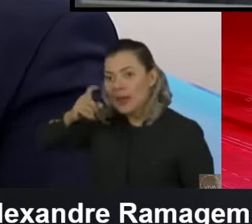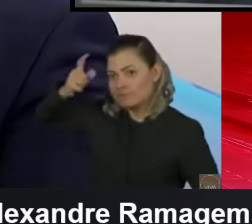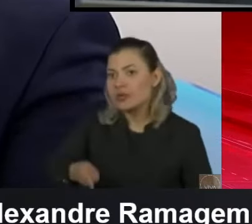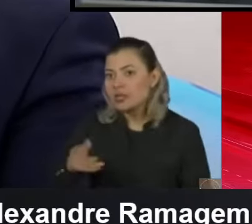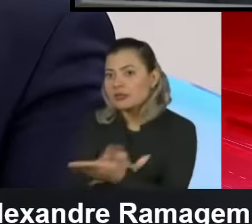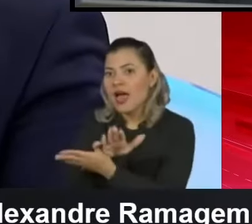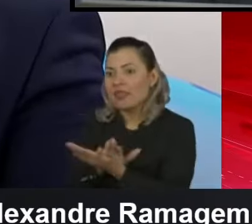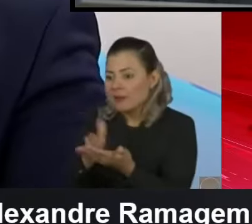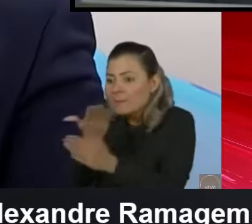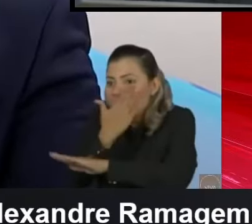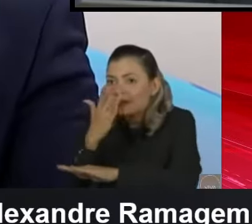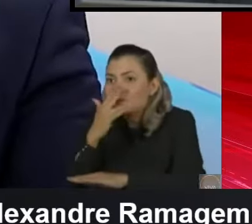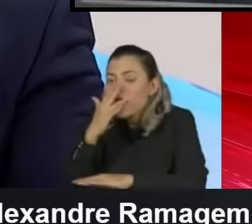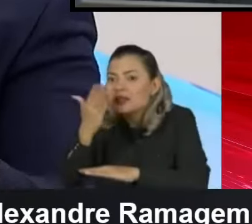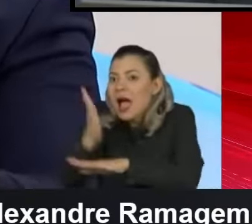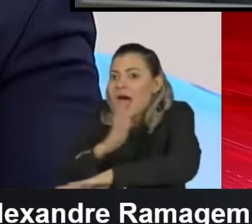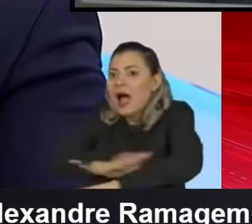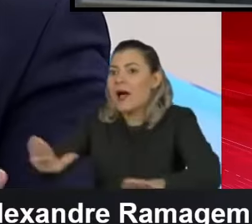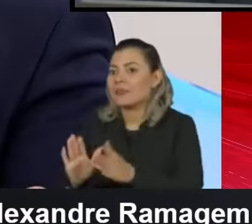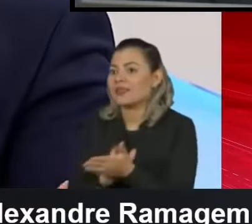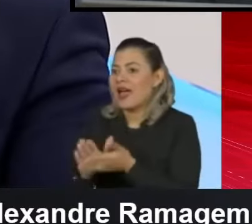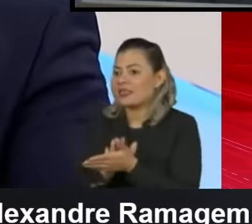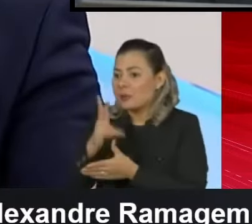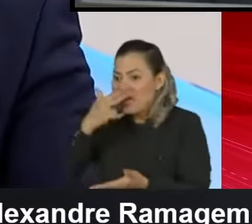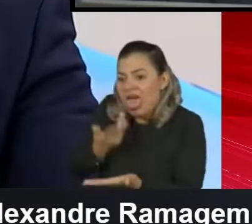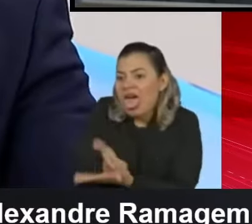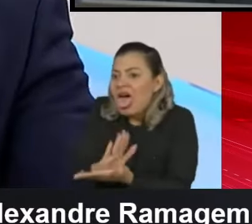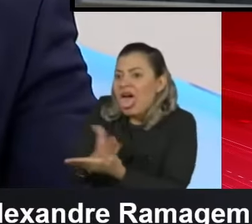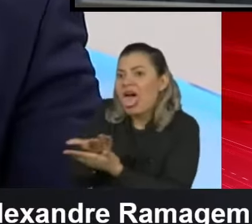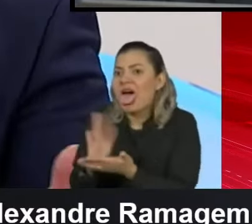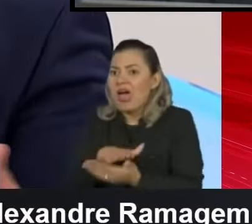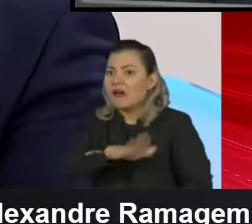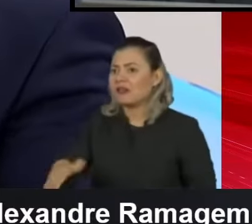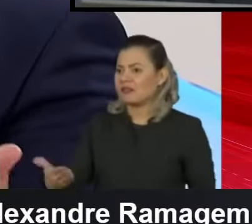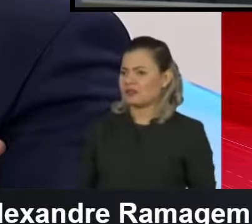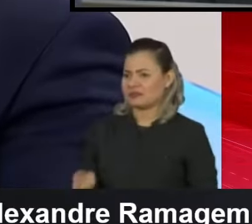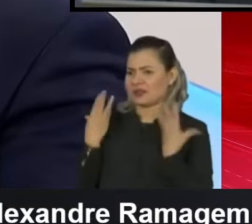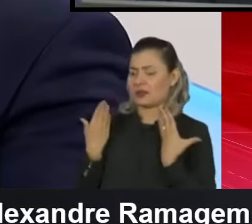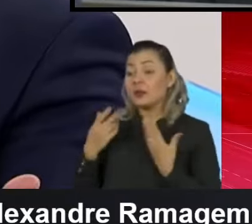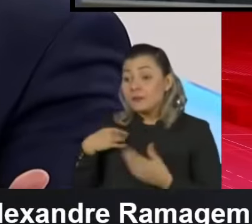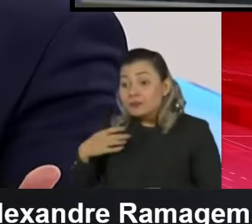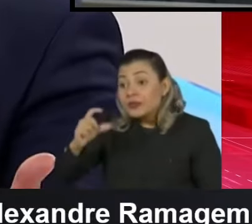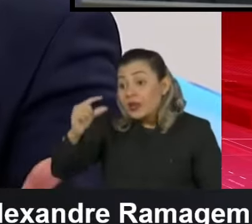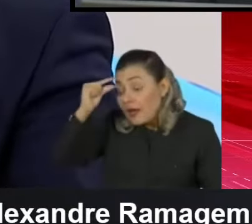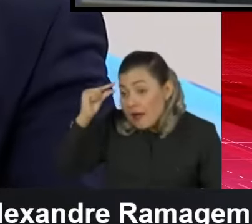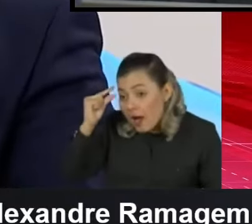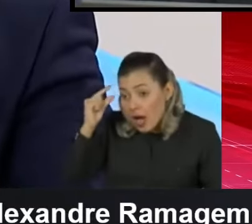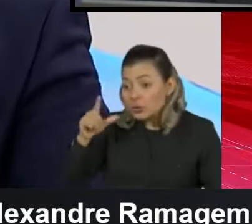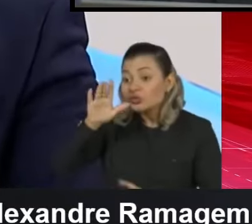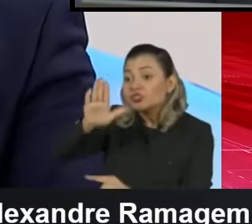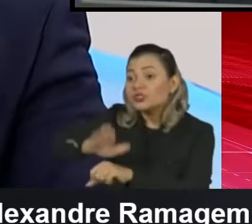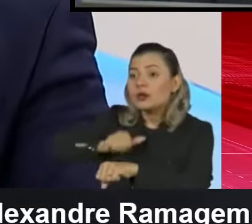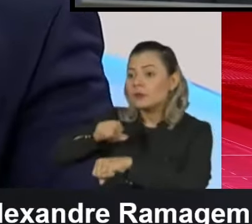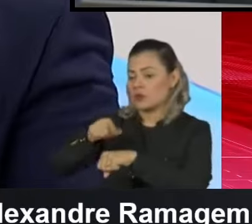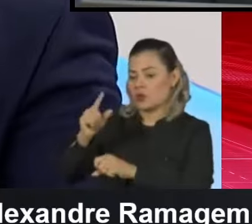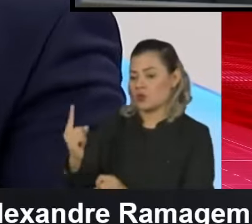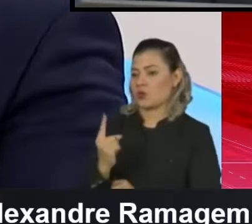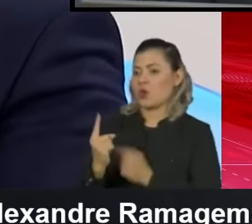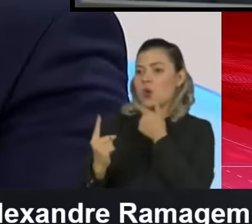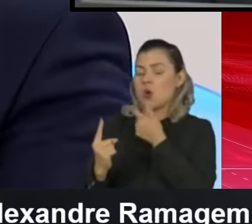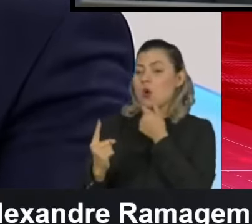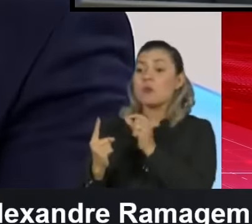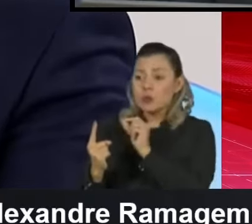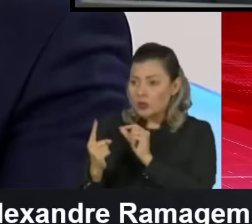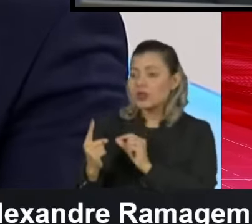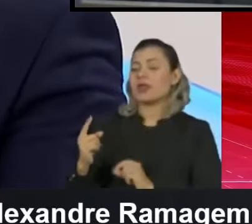aqui então é mais ou menos o que acontece belo dia um belo dia o Carlos me aparece com o nome de um delegado federal e de três agentes que